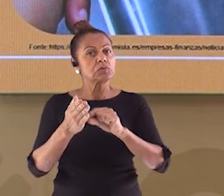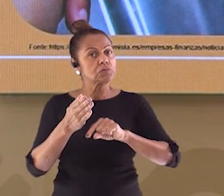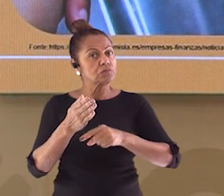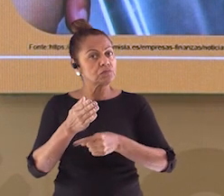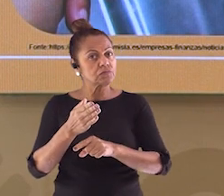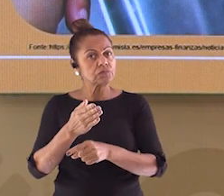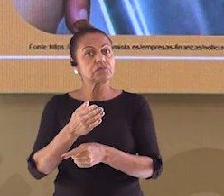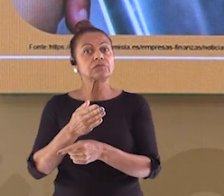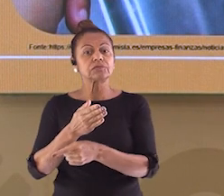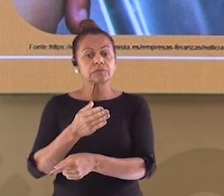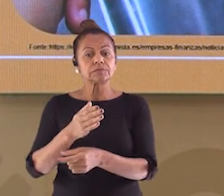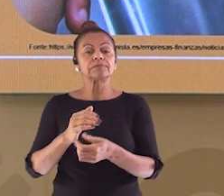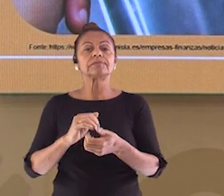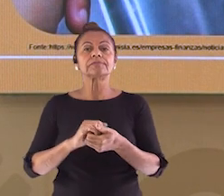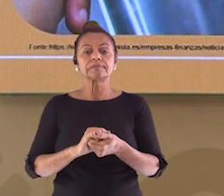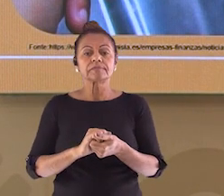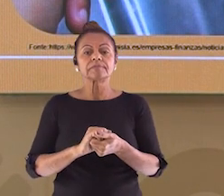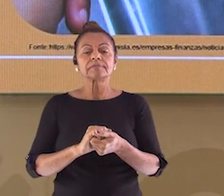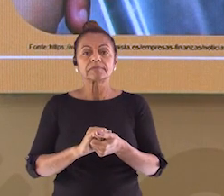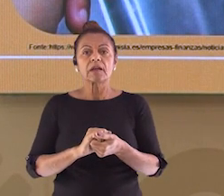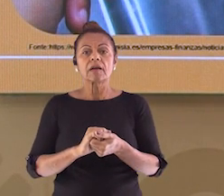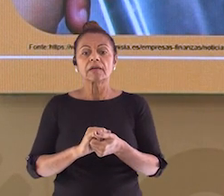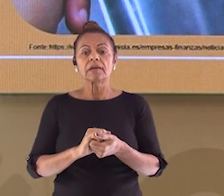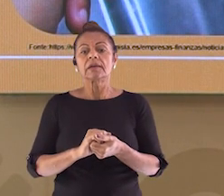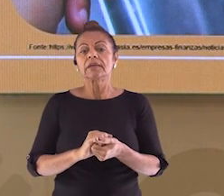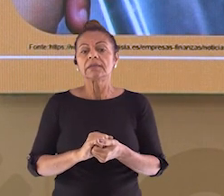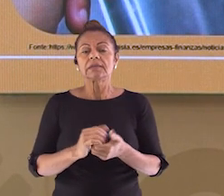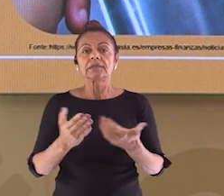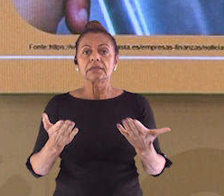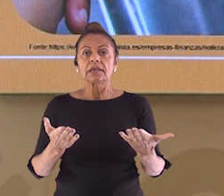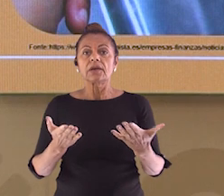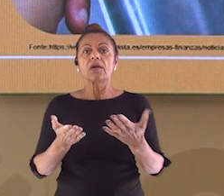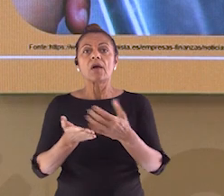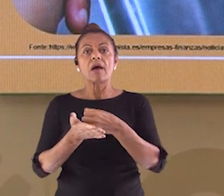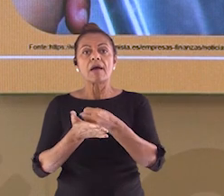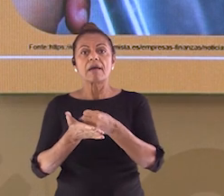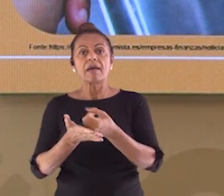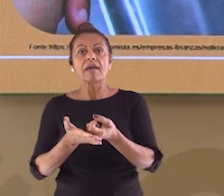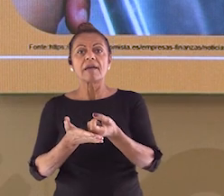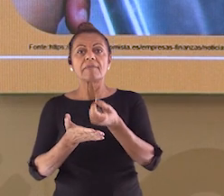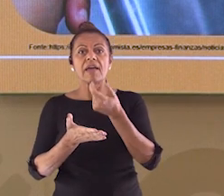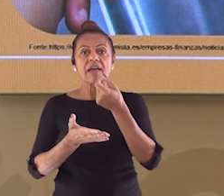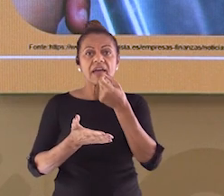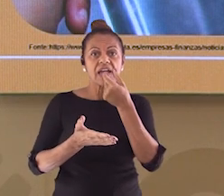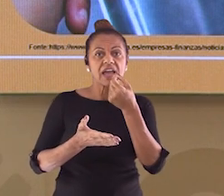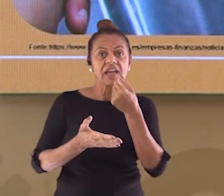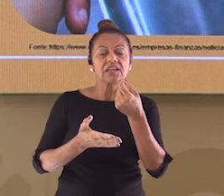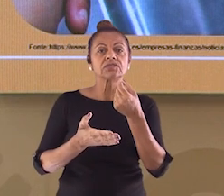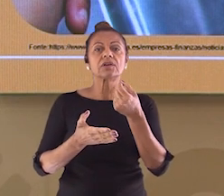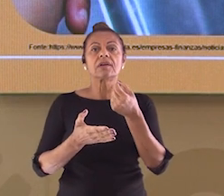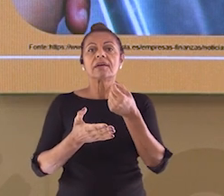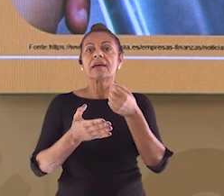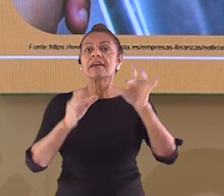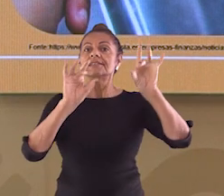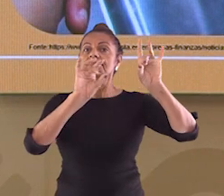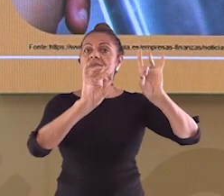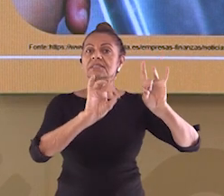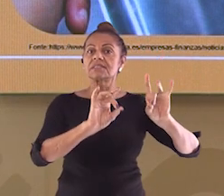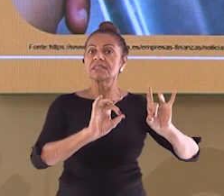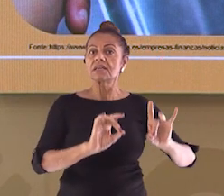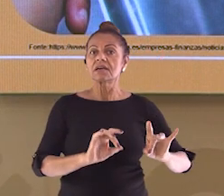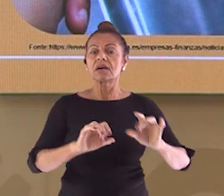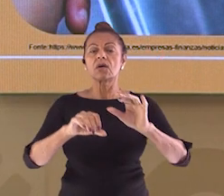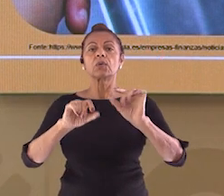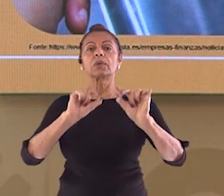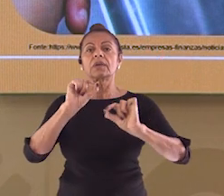a fundo, tá? E a sua aplicação, às vezes, acontece de forma específica para combater